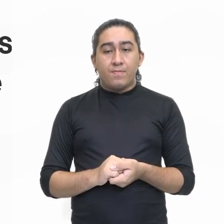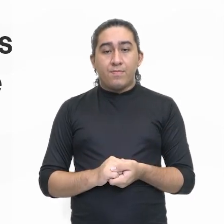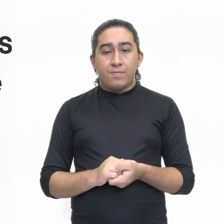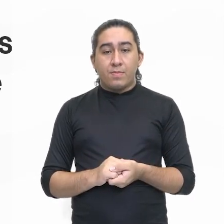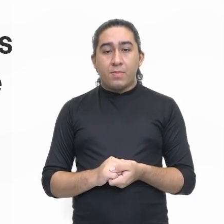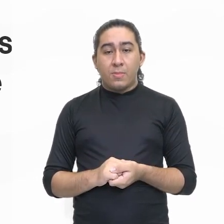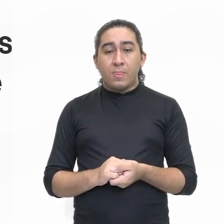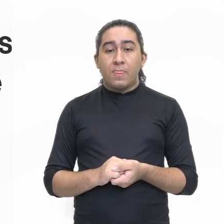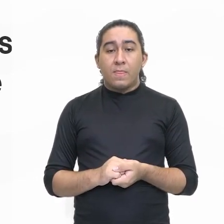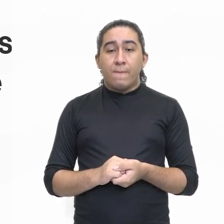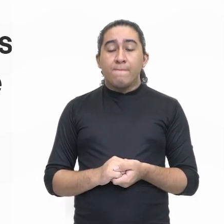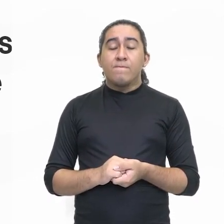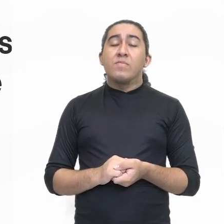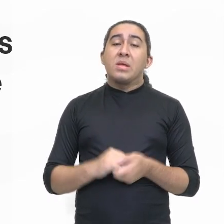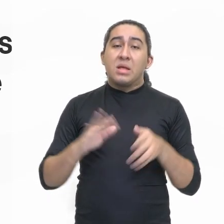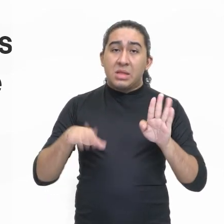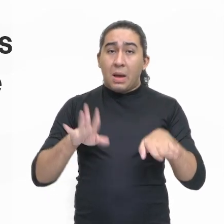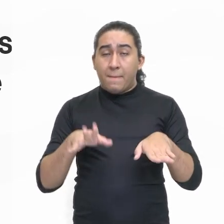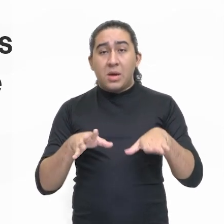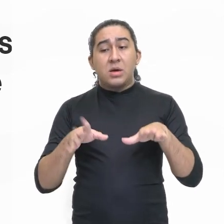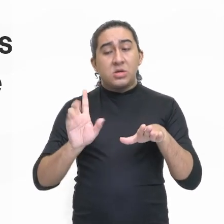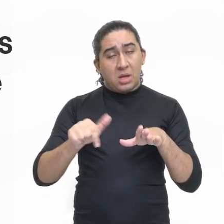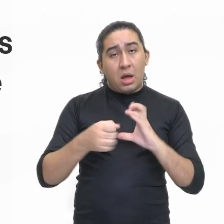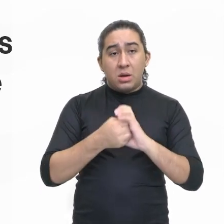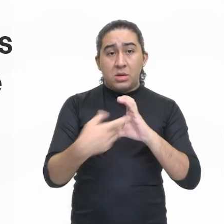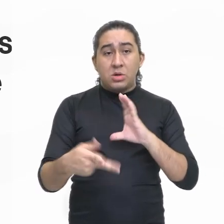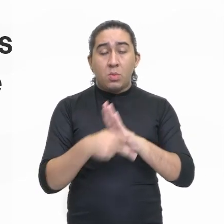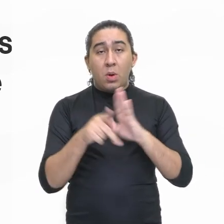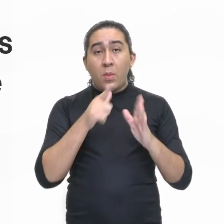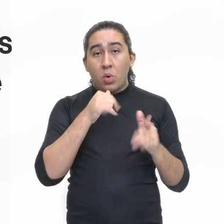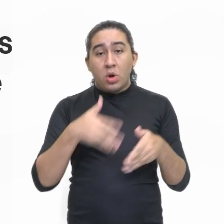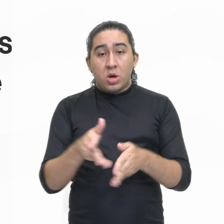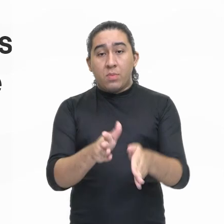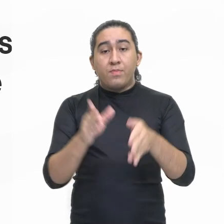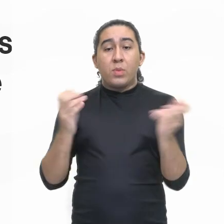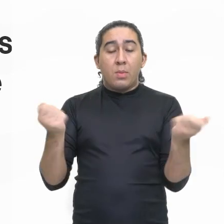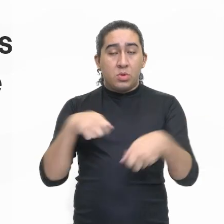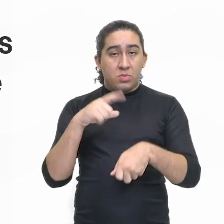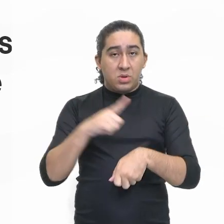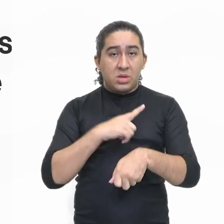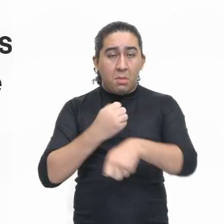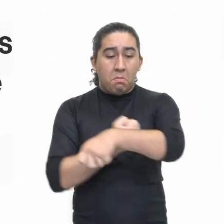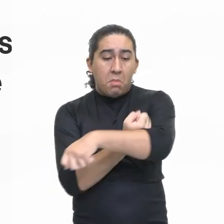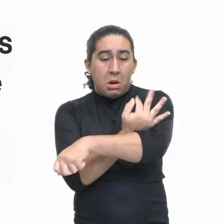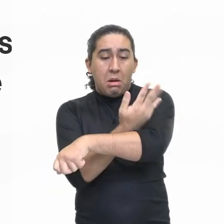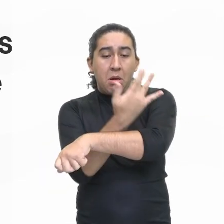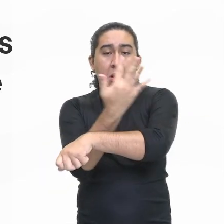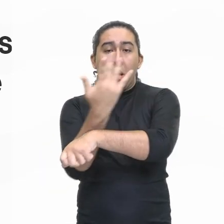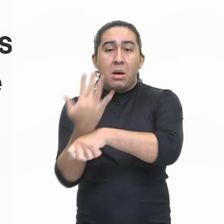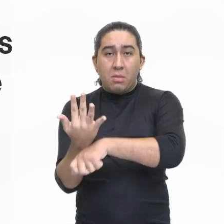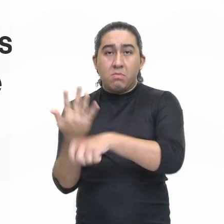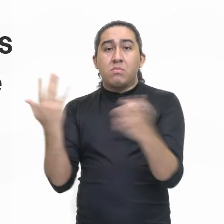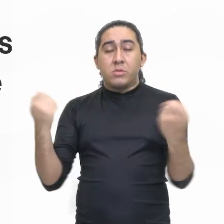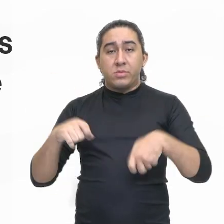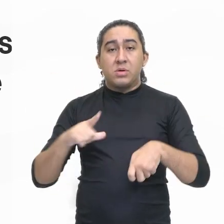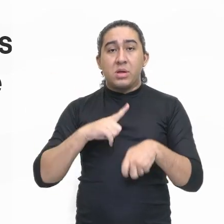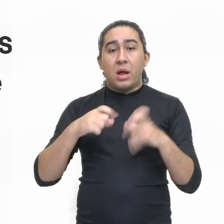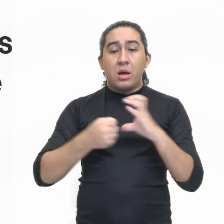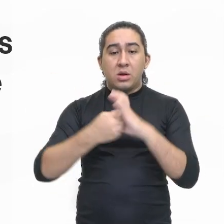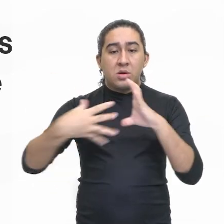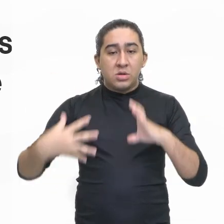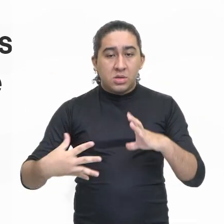de águas brancas ou barrentas, né? São áreas férteis por serem banhadas por rios com grande quantidade